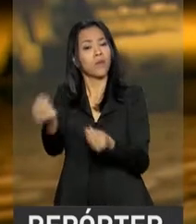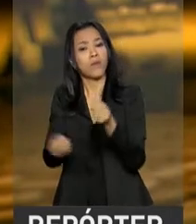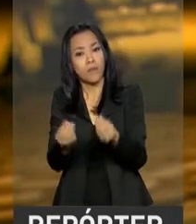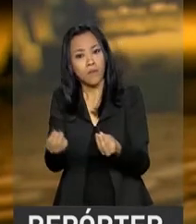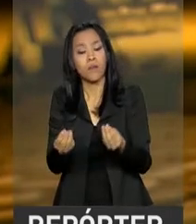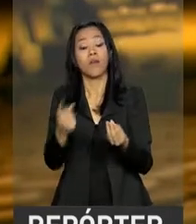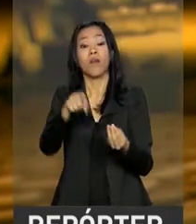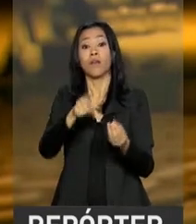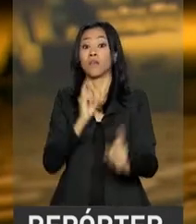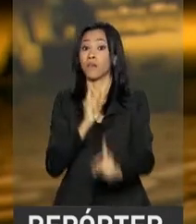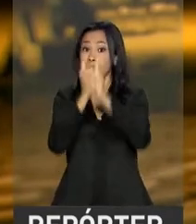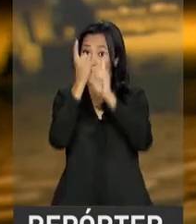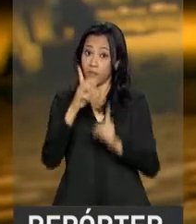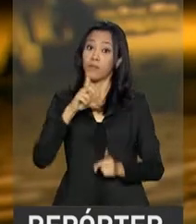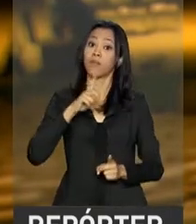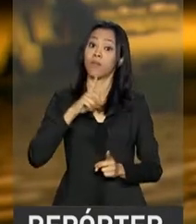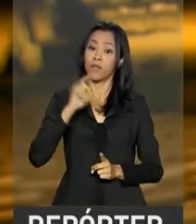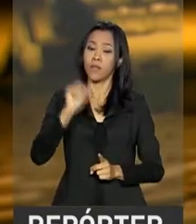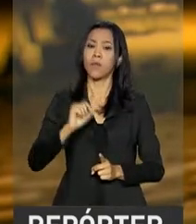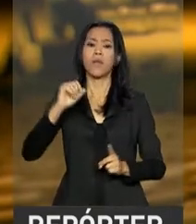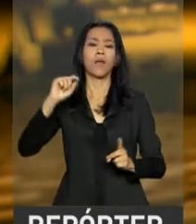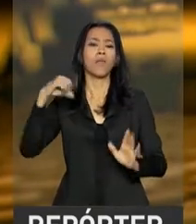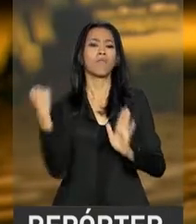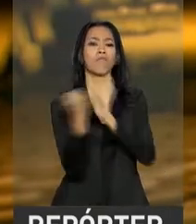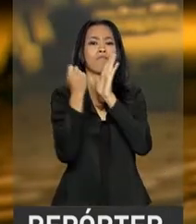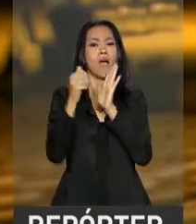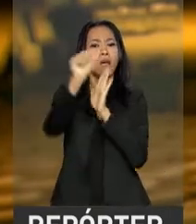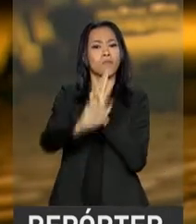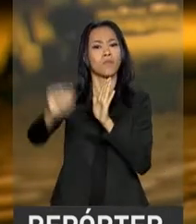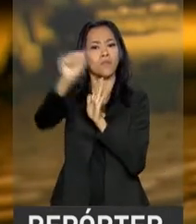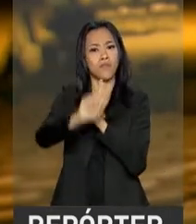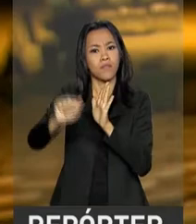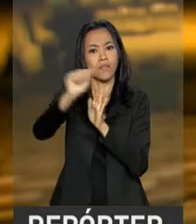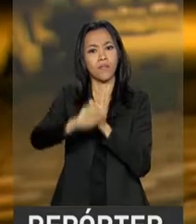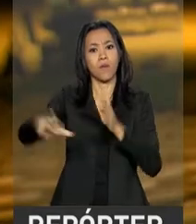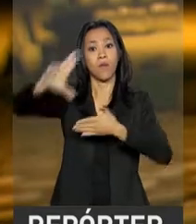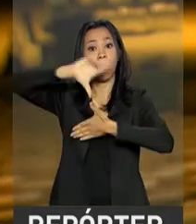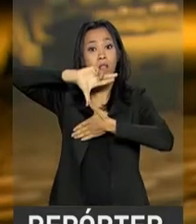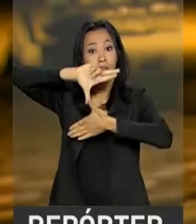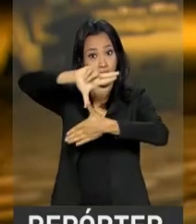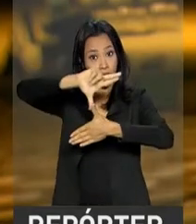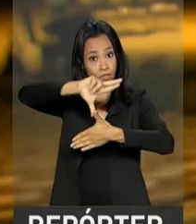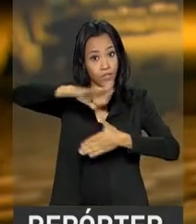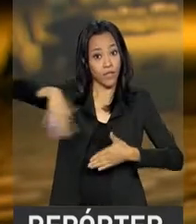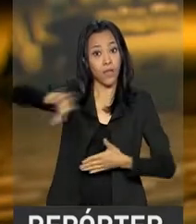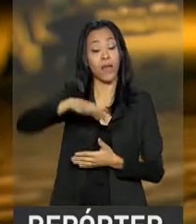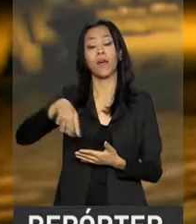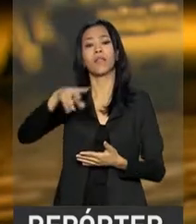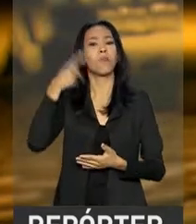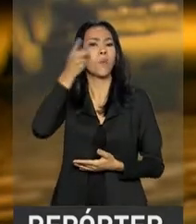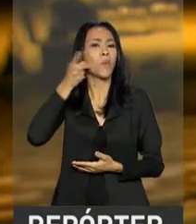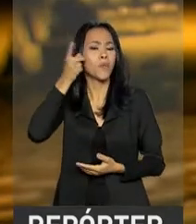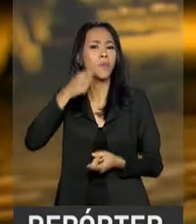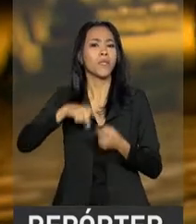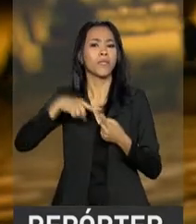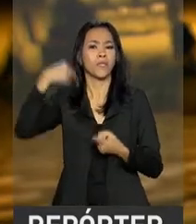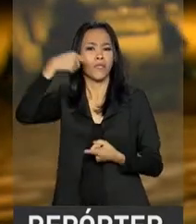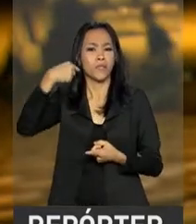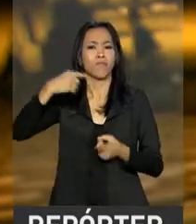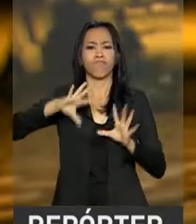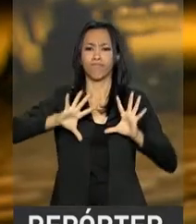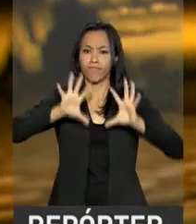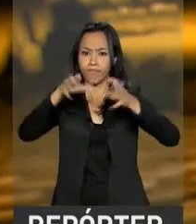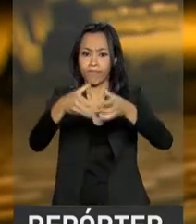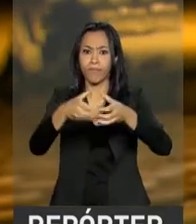também marca a criação da associação latino-americana de advocacias e procuradorias do estado entidade que irá